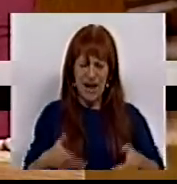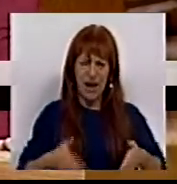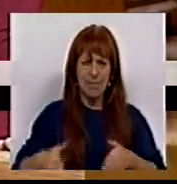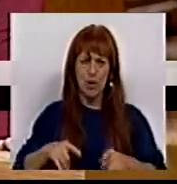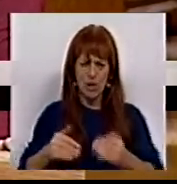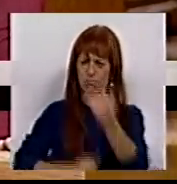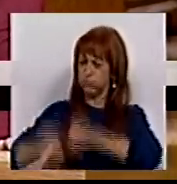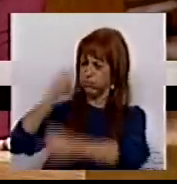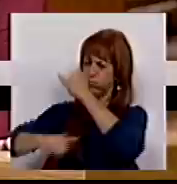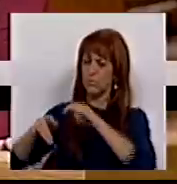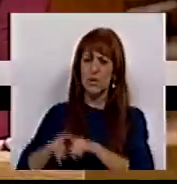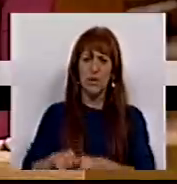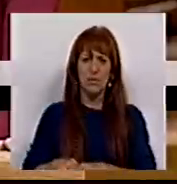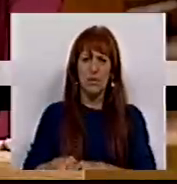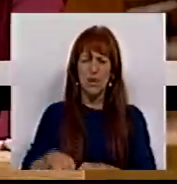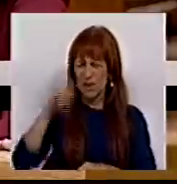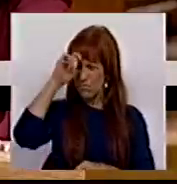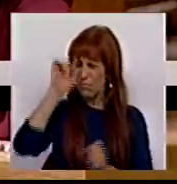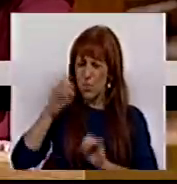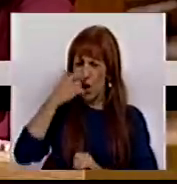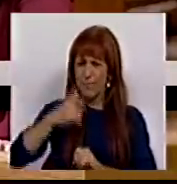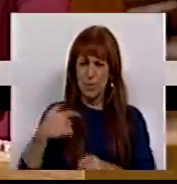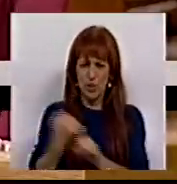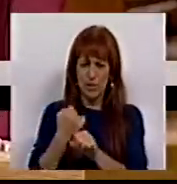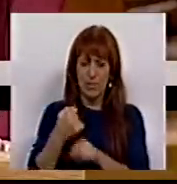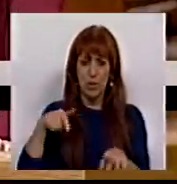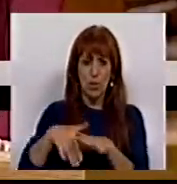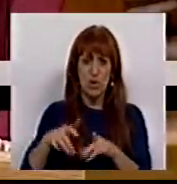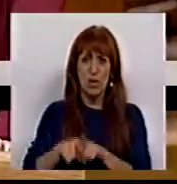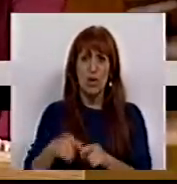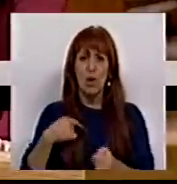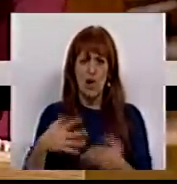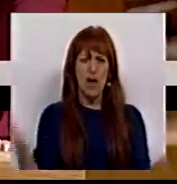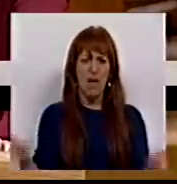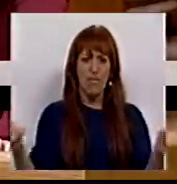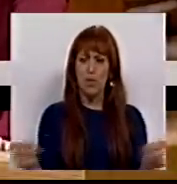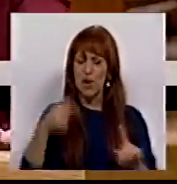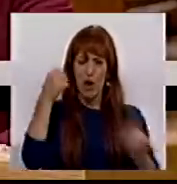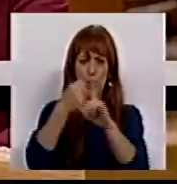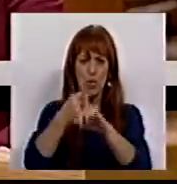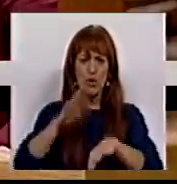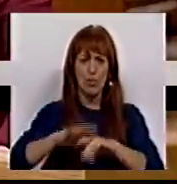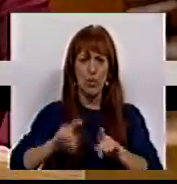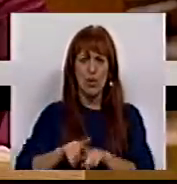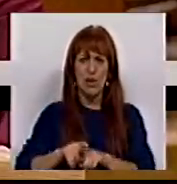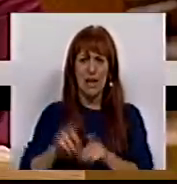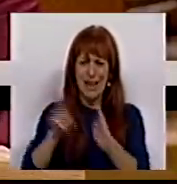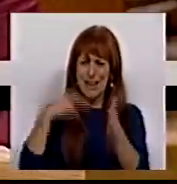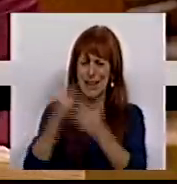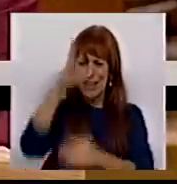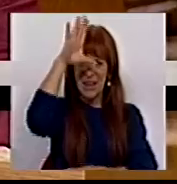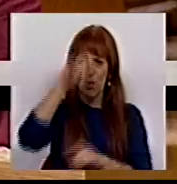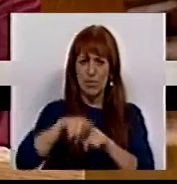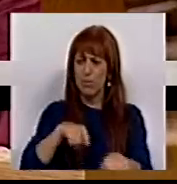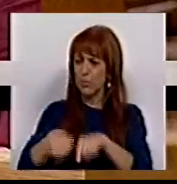caminho de retrocesso e desumanização do trabalho. Nós contamos com a sua mobilização e luta pela derrota do